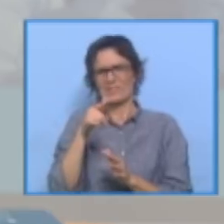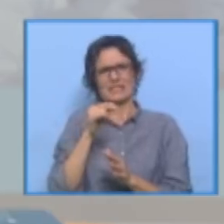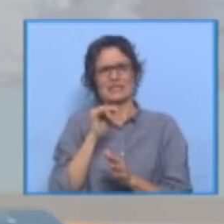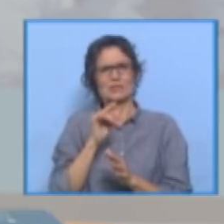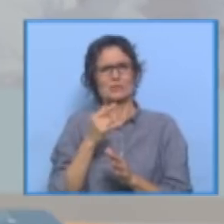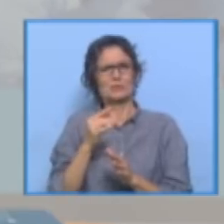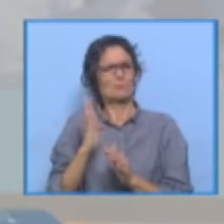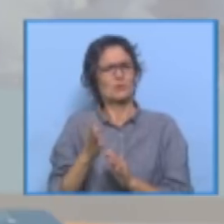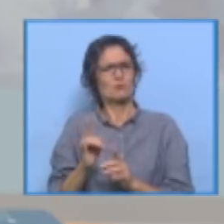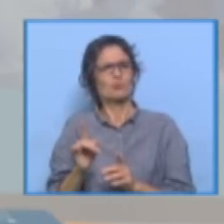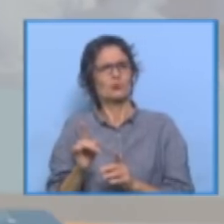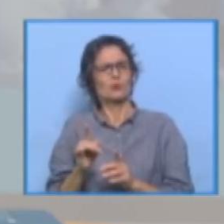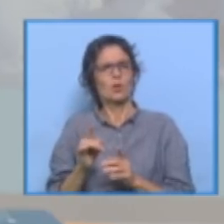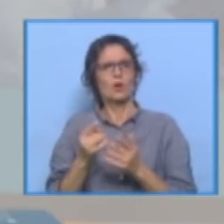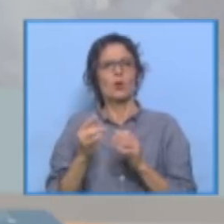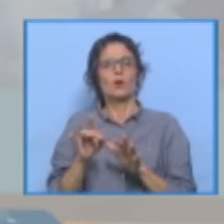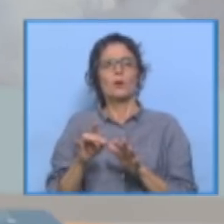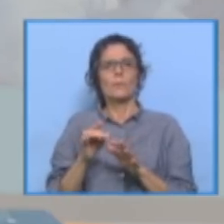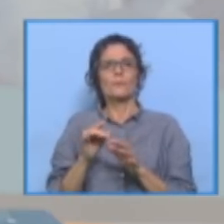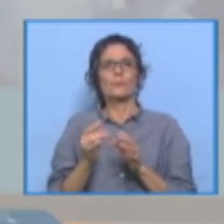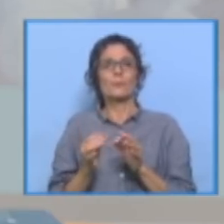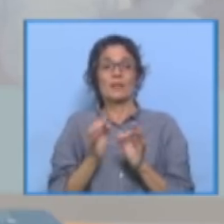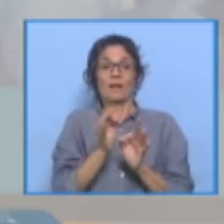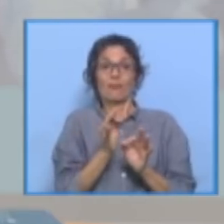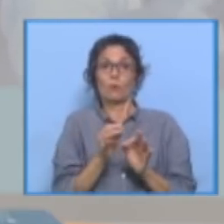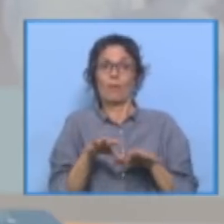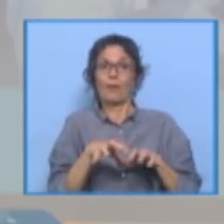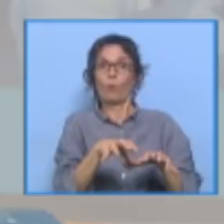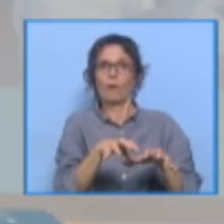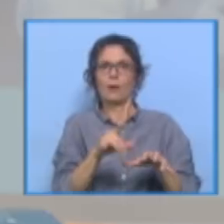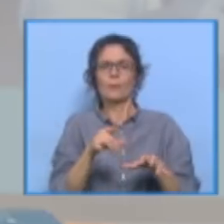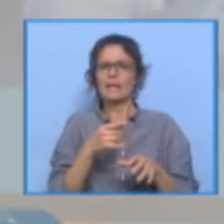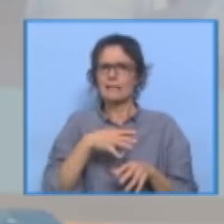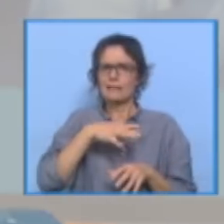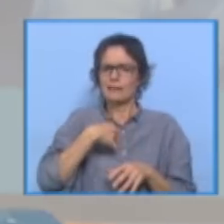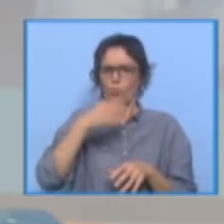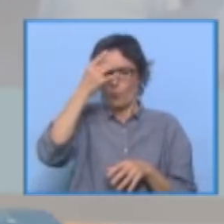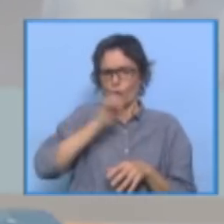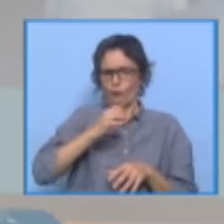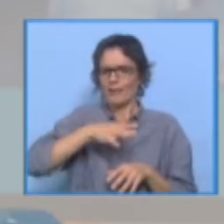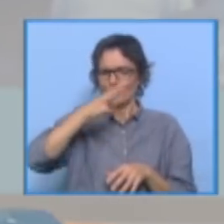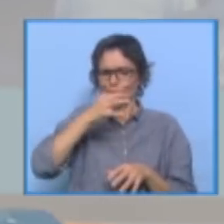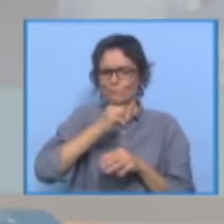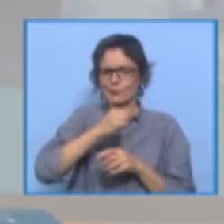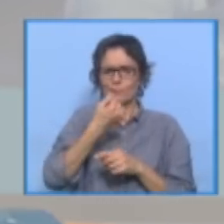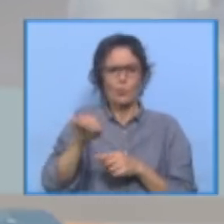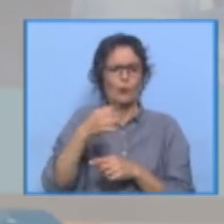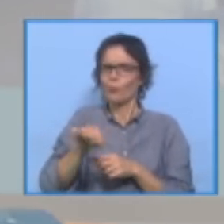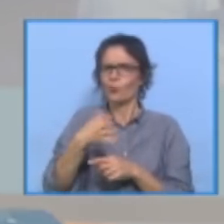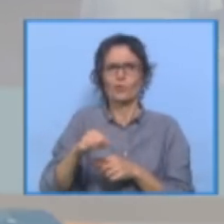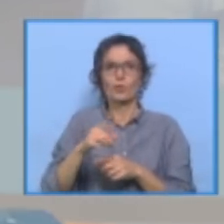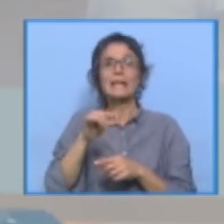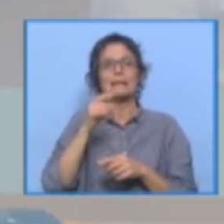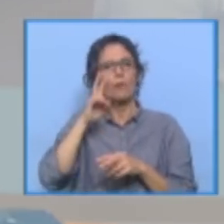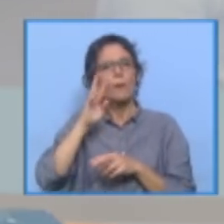pode resolver a situação, pode tratar o cancro. E foi isso, e disse que sempre que não, mas não sabia muito bem quais eram os argumentos, e eu procurei investigar